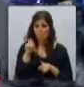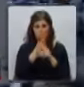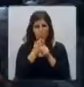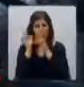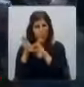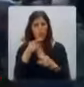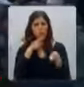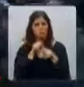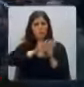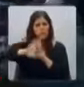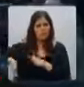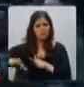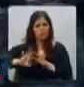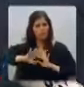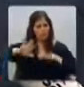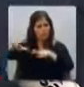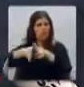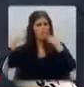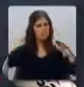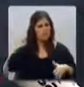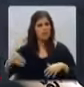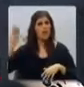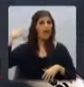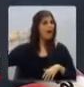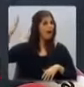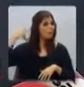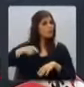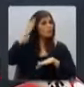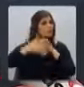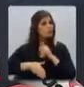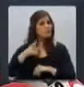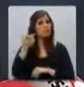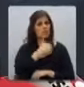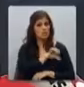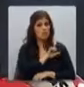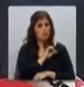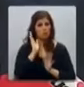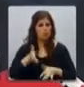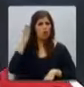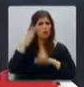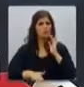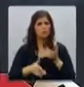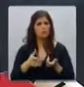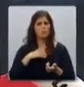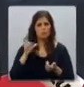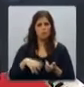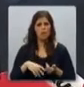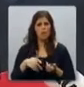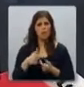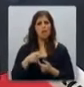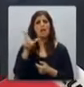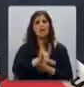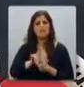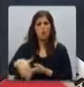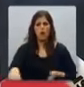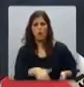inclusive em grandes manifestações. Mas antes disso acontecer em Espanha, já acontecia aqui em Portugal, no Terreiro do Paço, nas ruas de